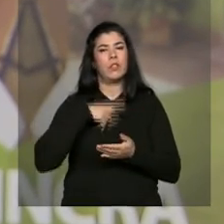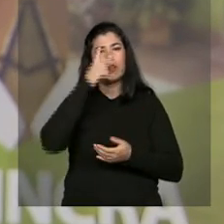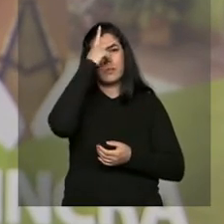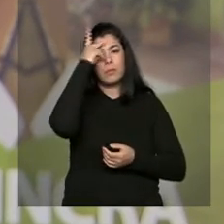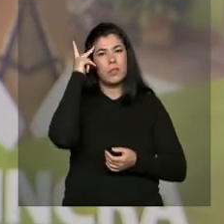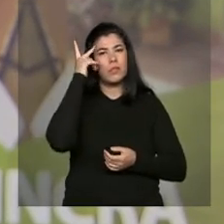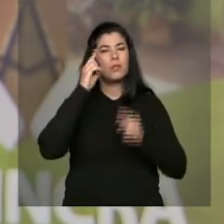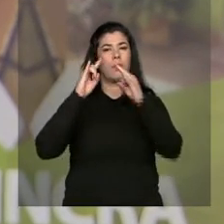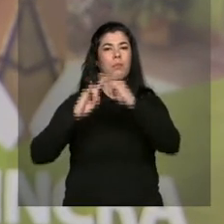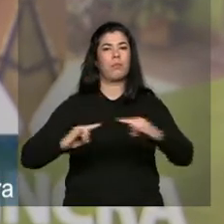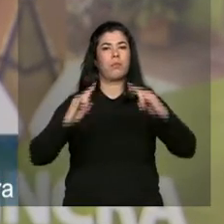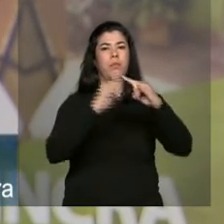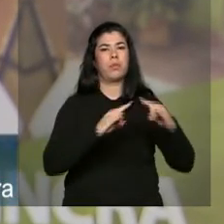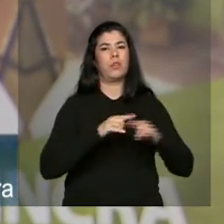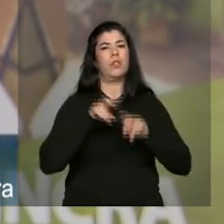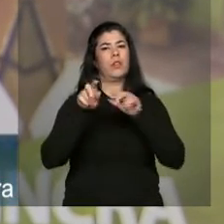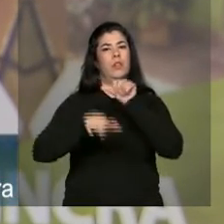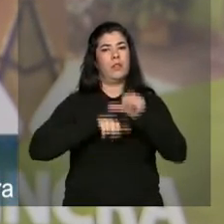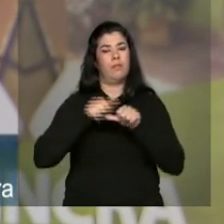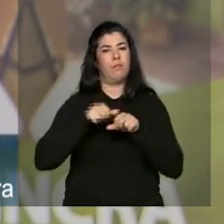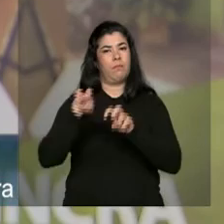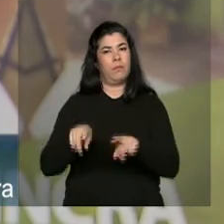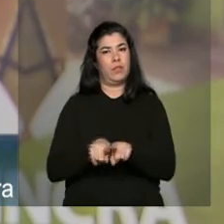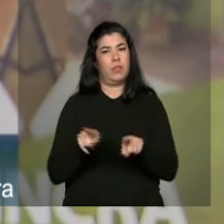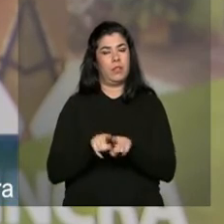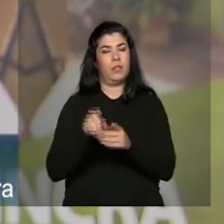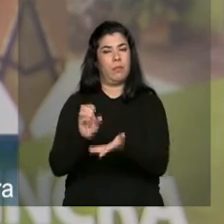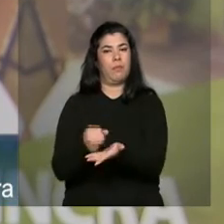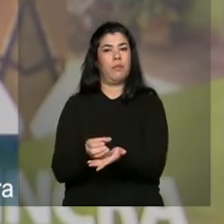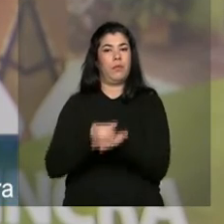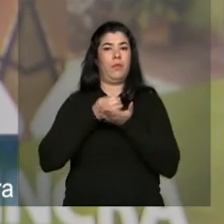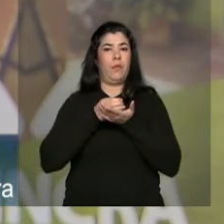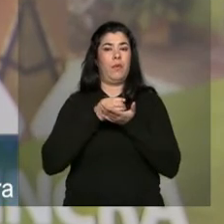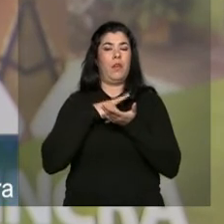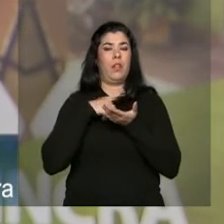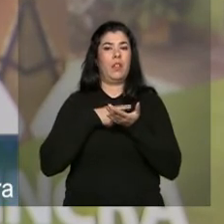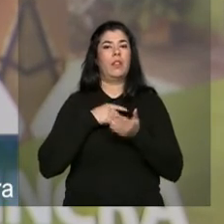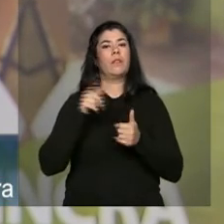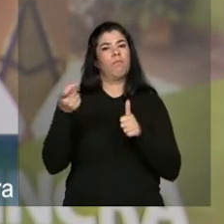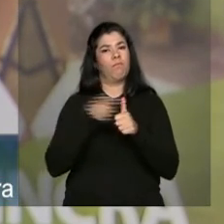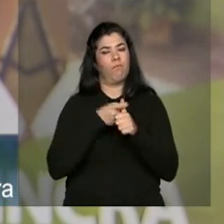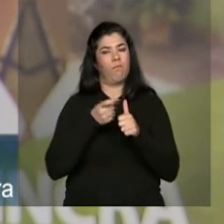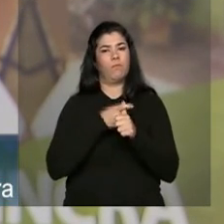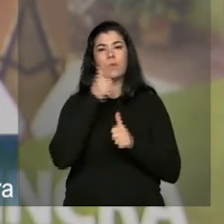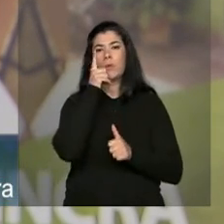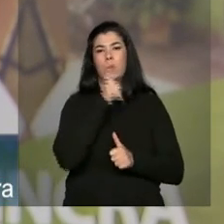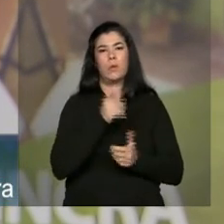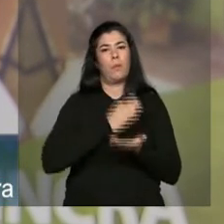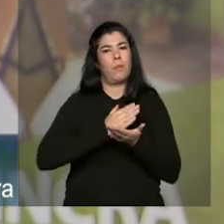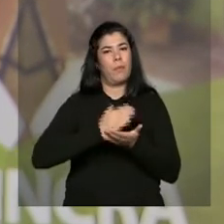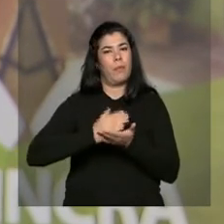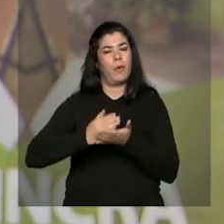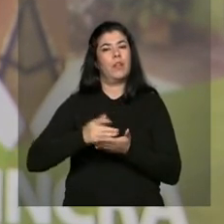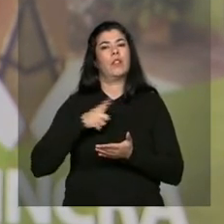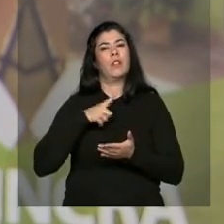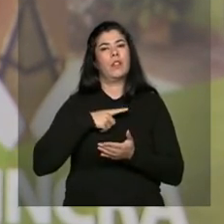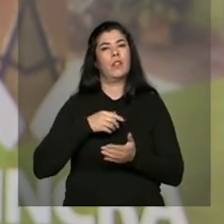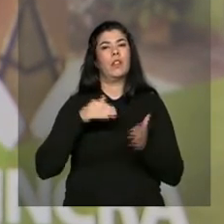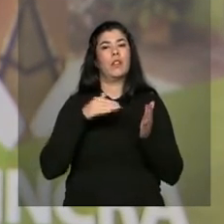reforma agrária e os beneficiários do crédito fundiário que estavam inadimplentes com seus créditos